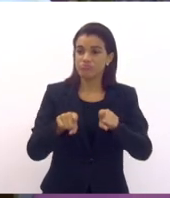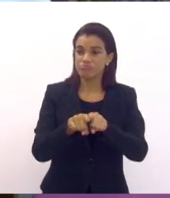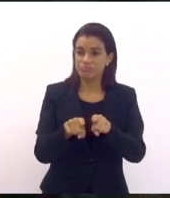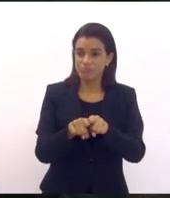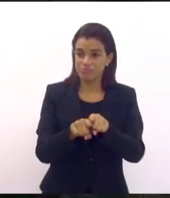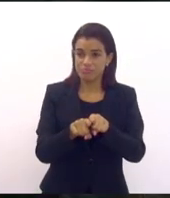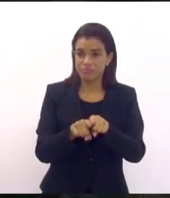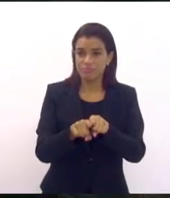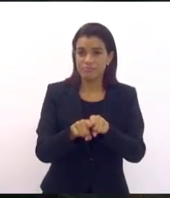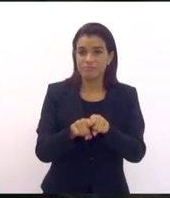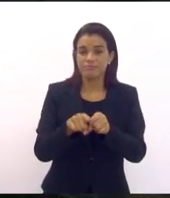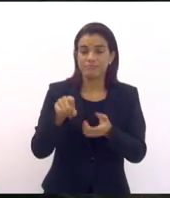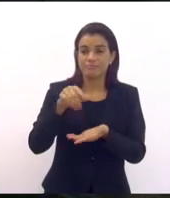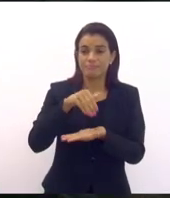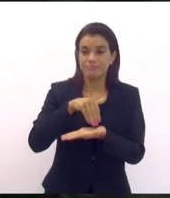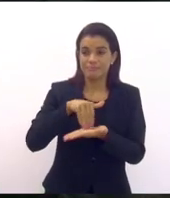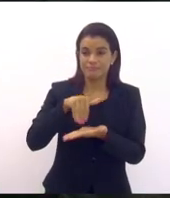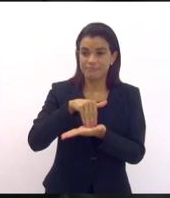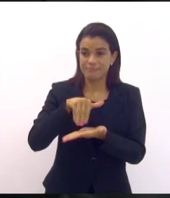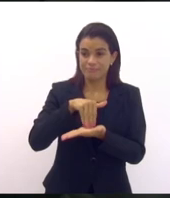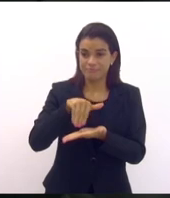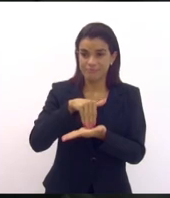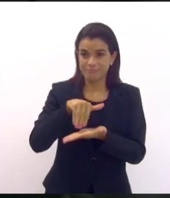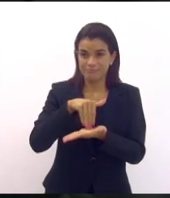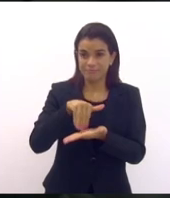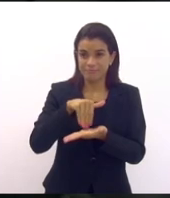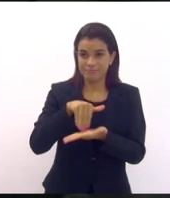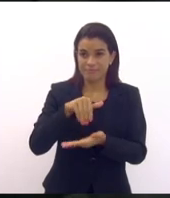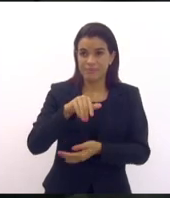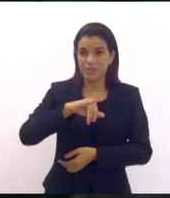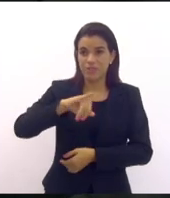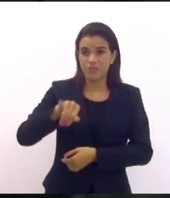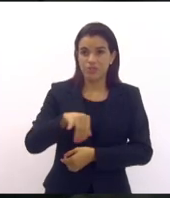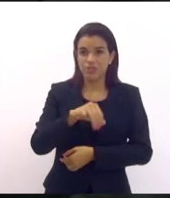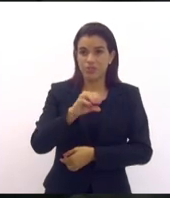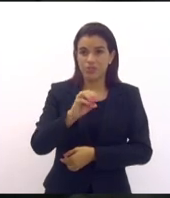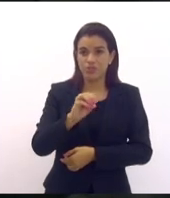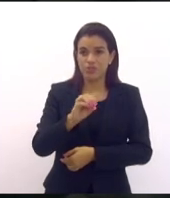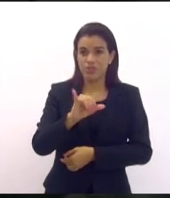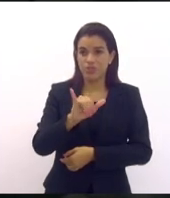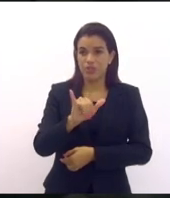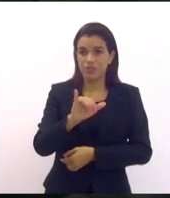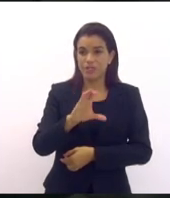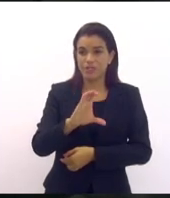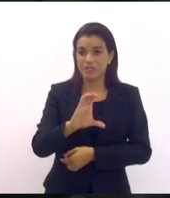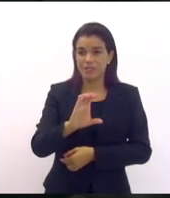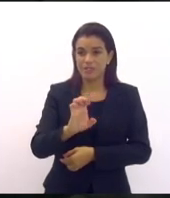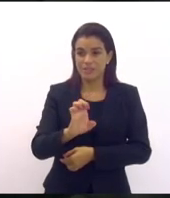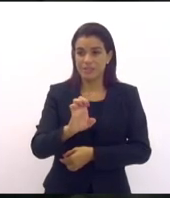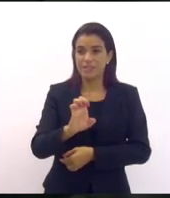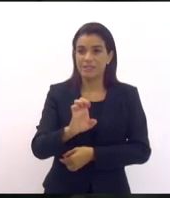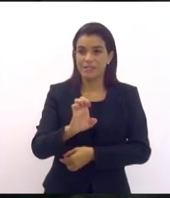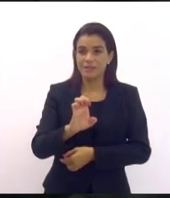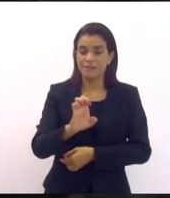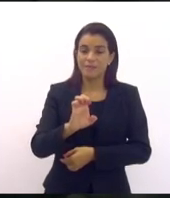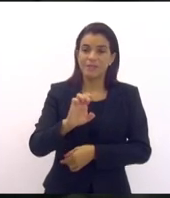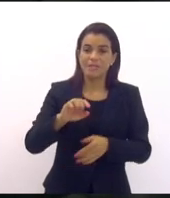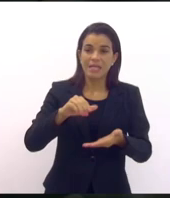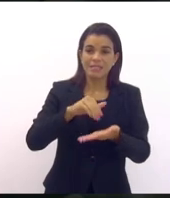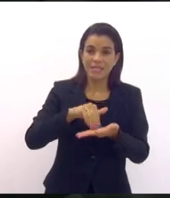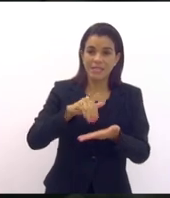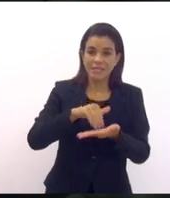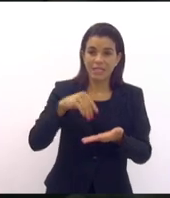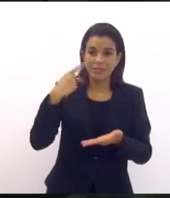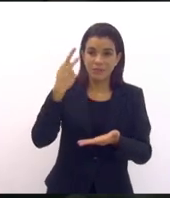a secretária a Joy Trindade né que é da secretaria da política de